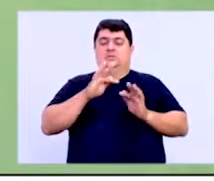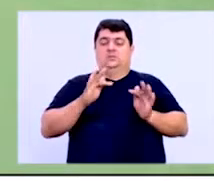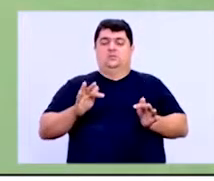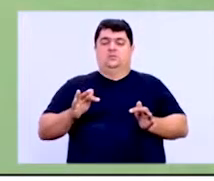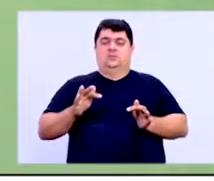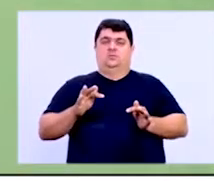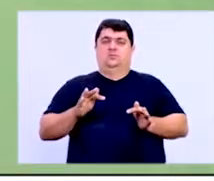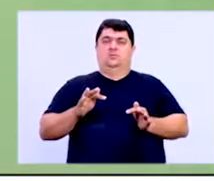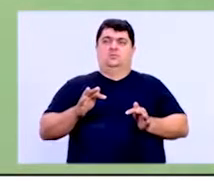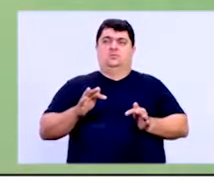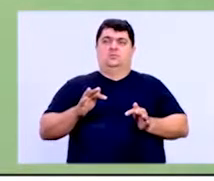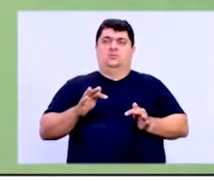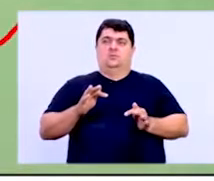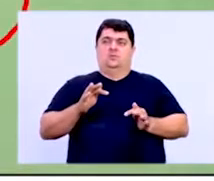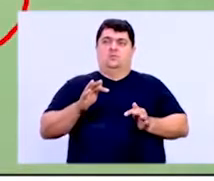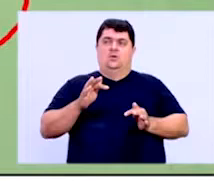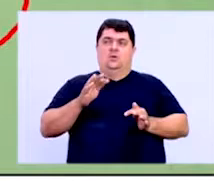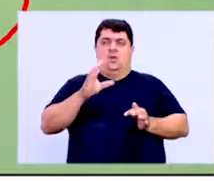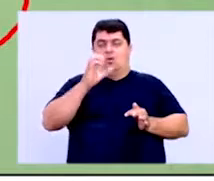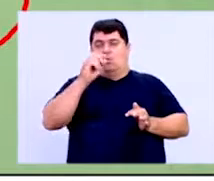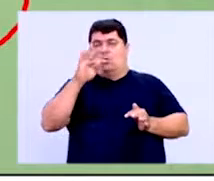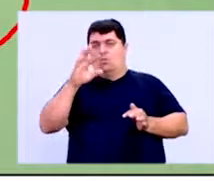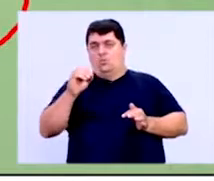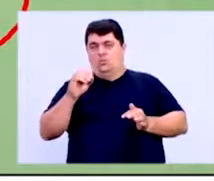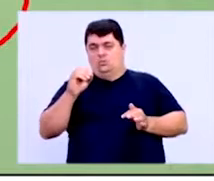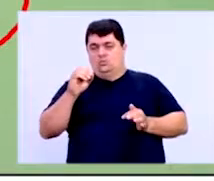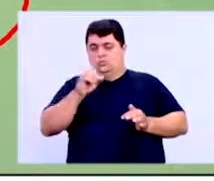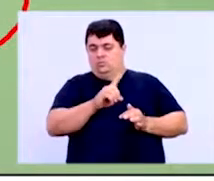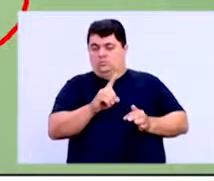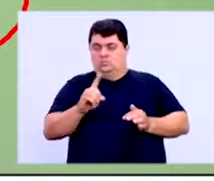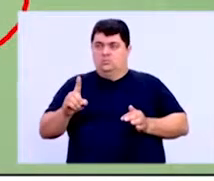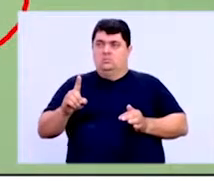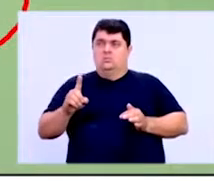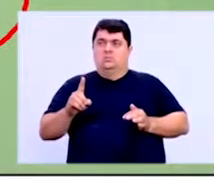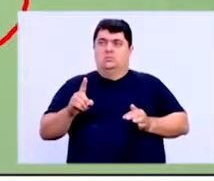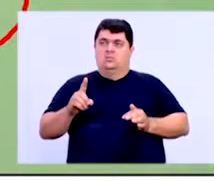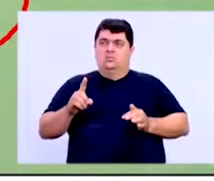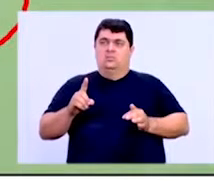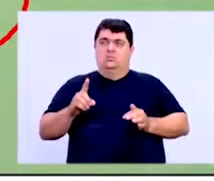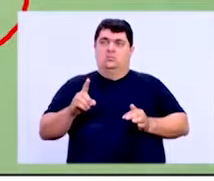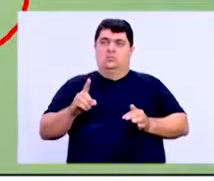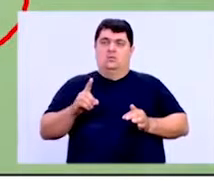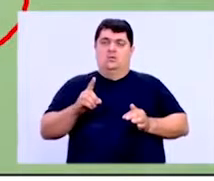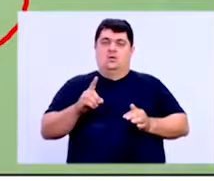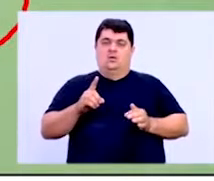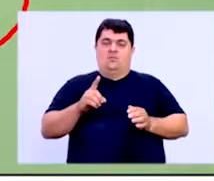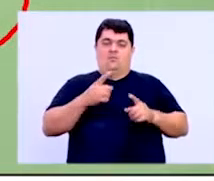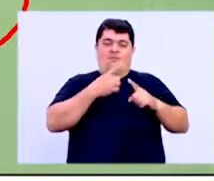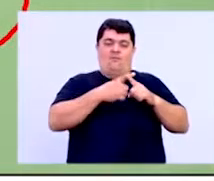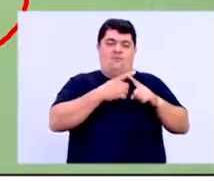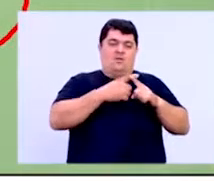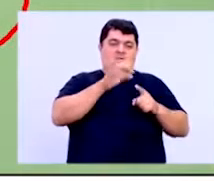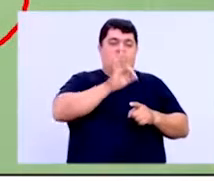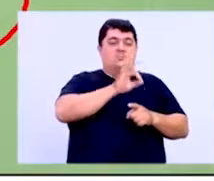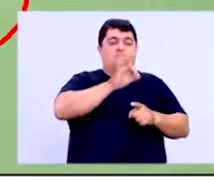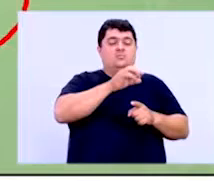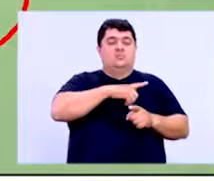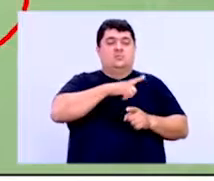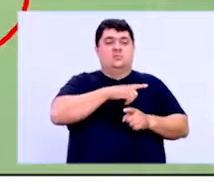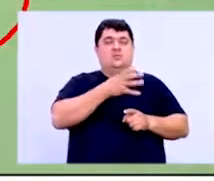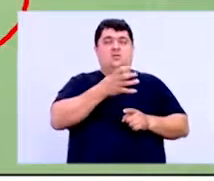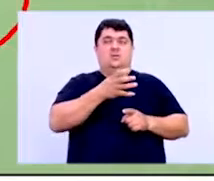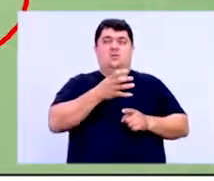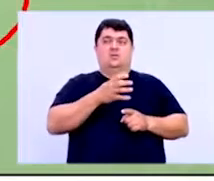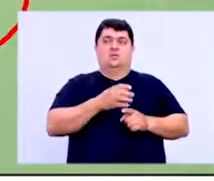É o custo unitário do produto, certo? E a porcentagem do valor desejado. O custo do produto foi